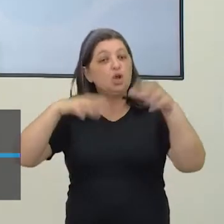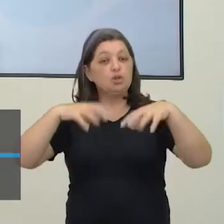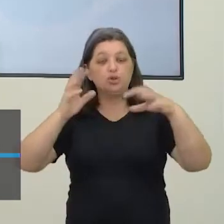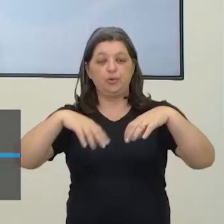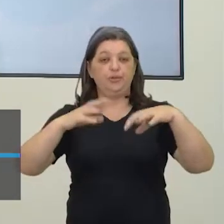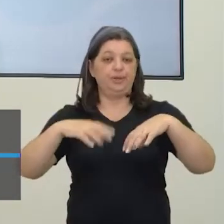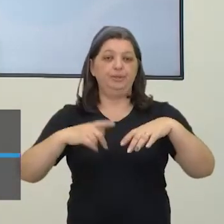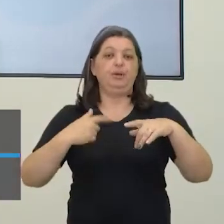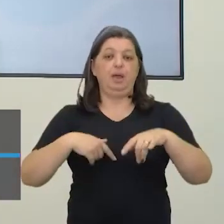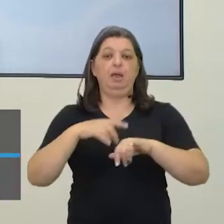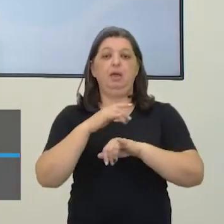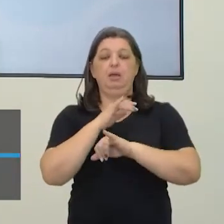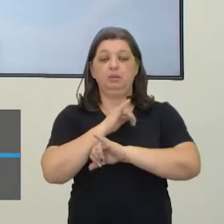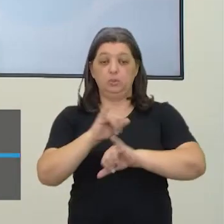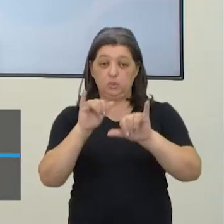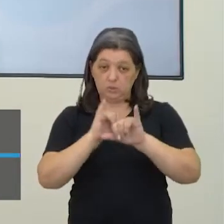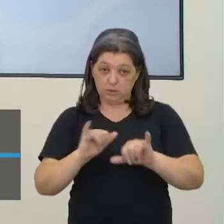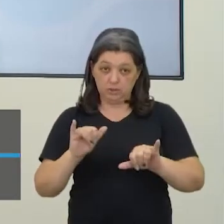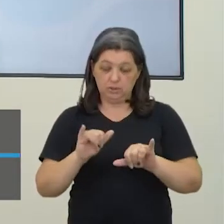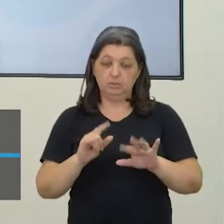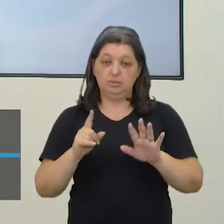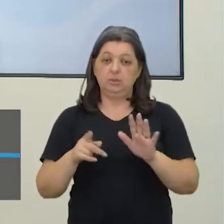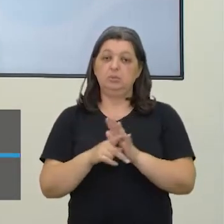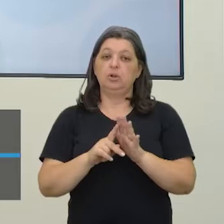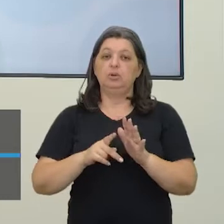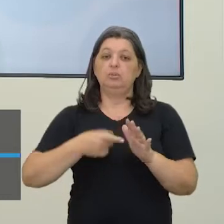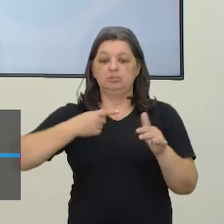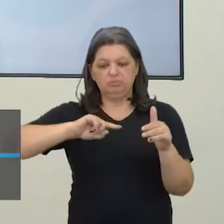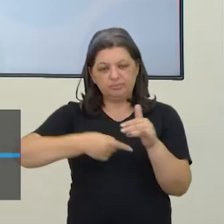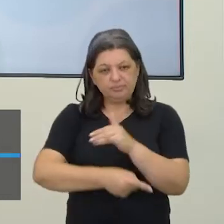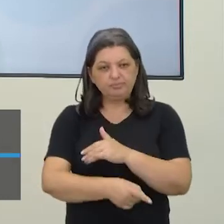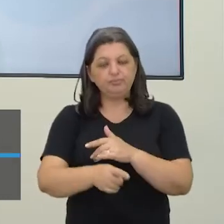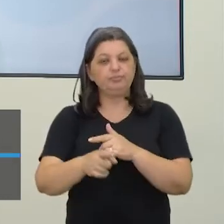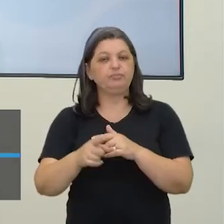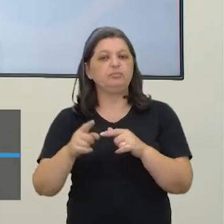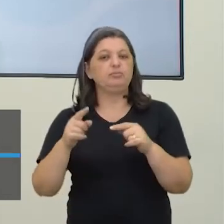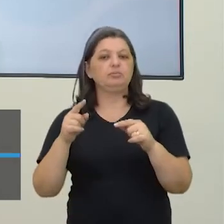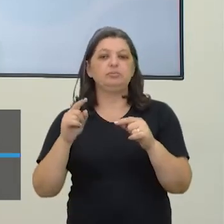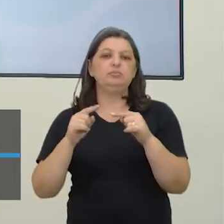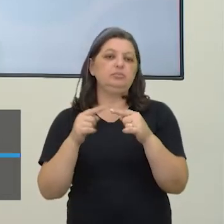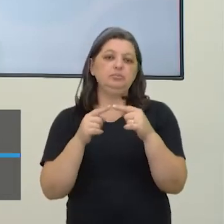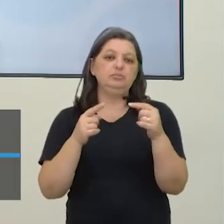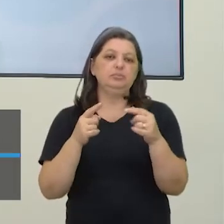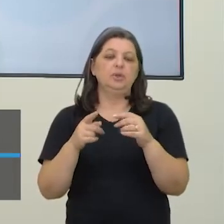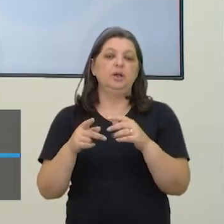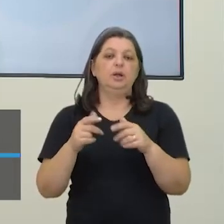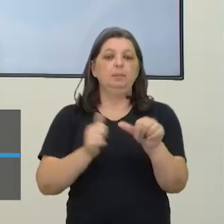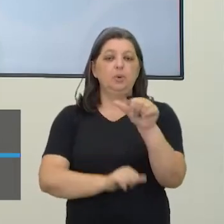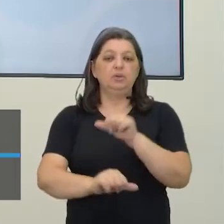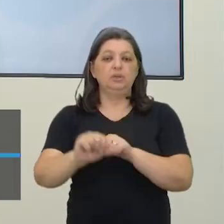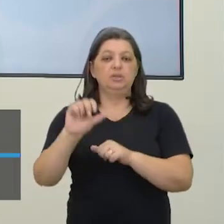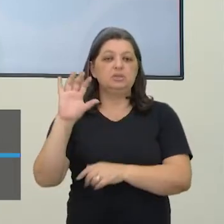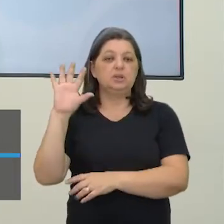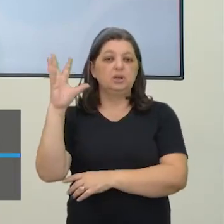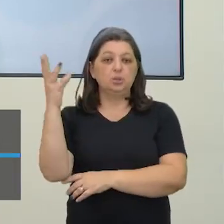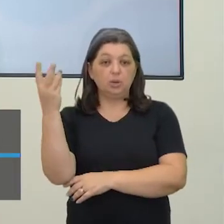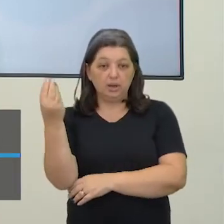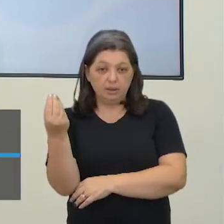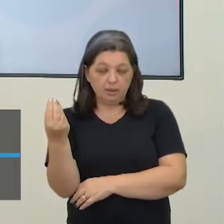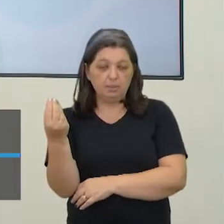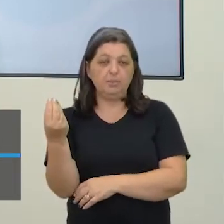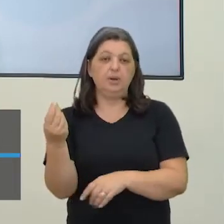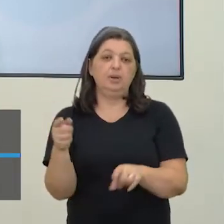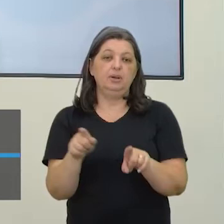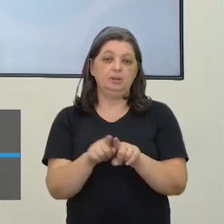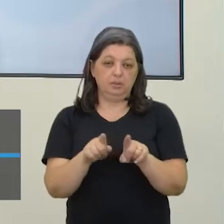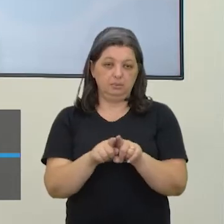deveria, é uma notícia. Agora, para aprofundar os motivos, está ligado a mudanças climáticas, assim, atitudes